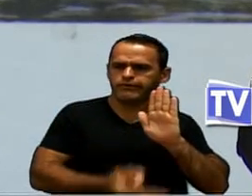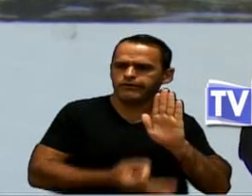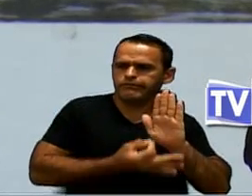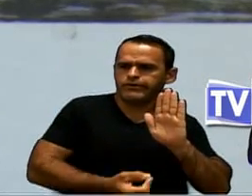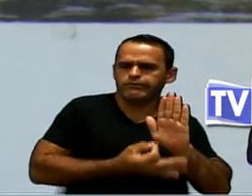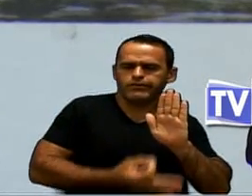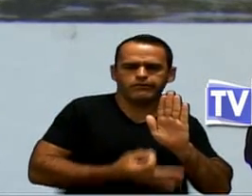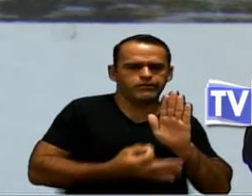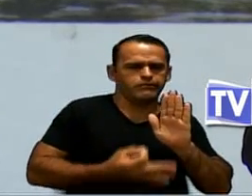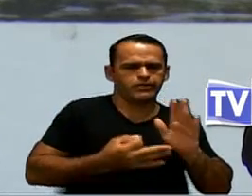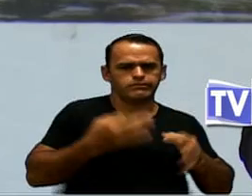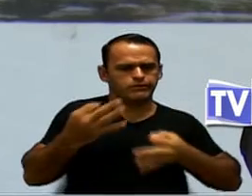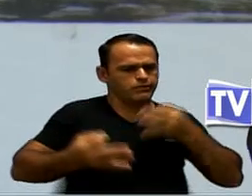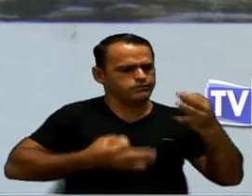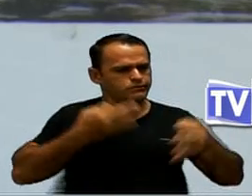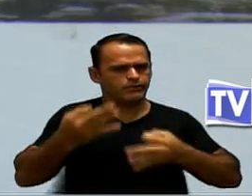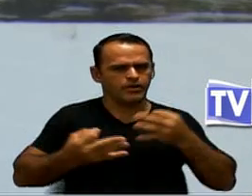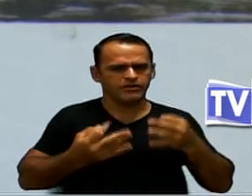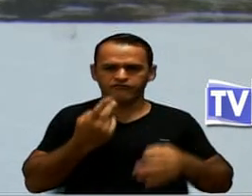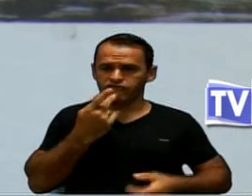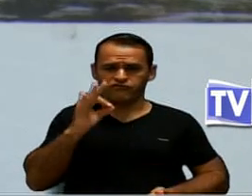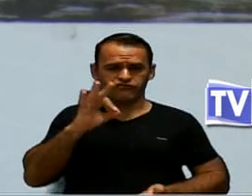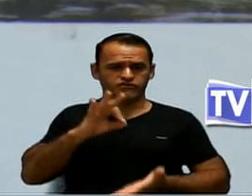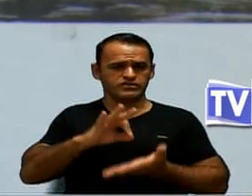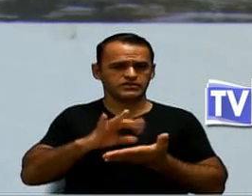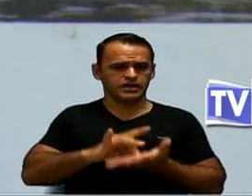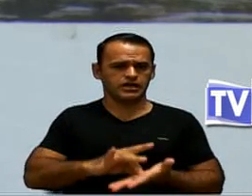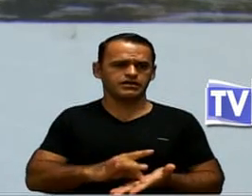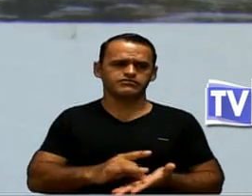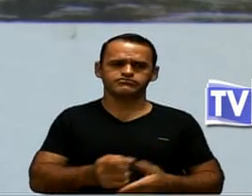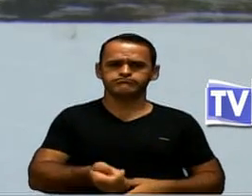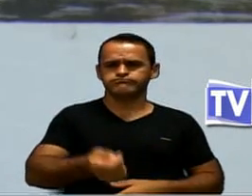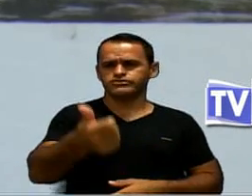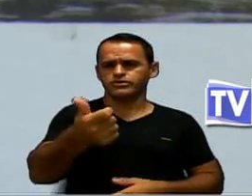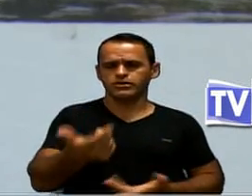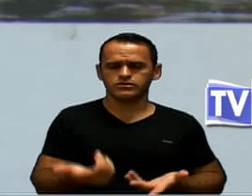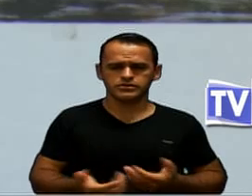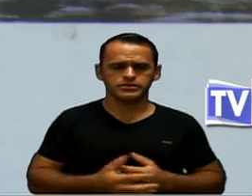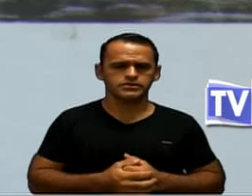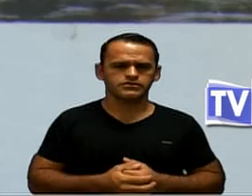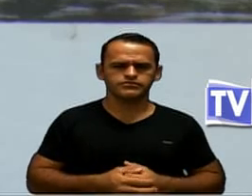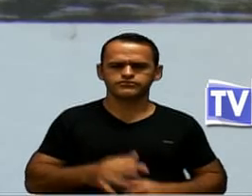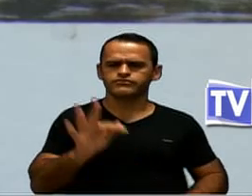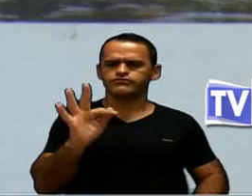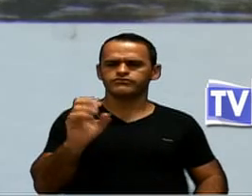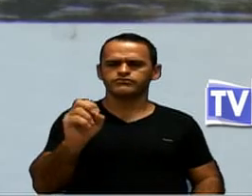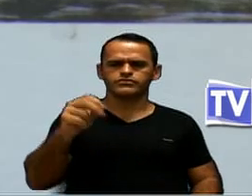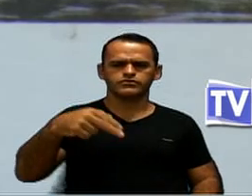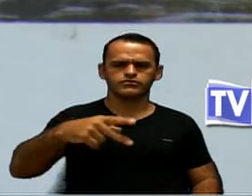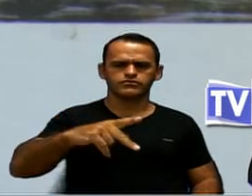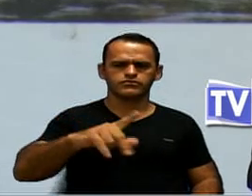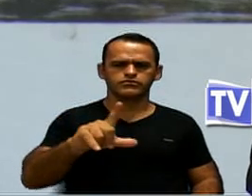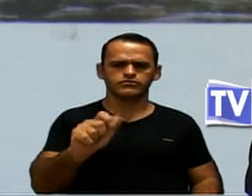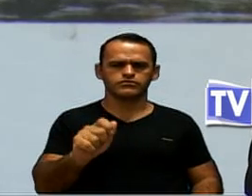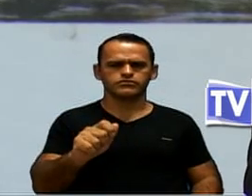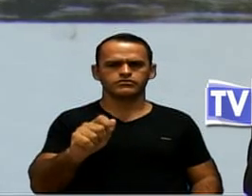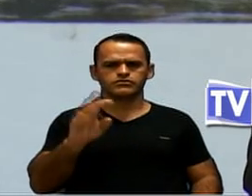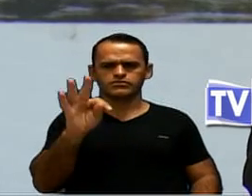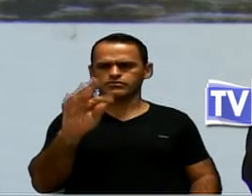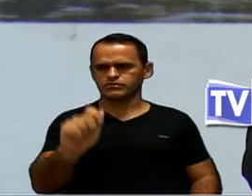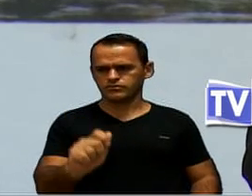gente falando o que é a verdade. Mas disseram que o FOMPLATA e o